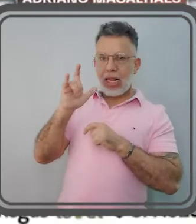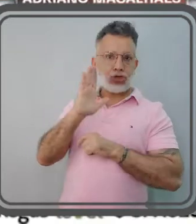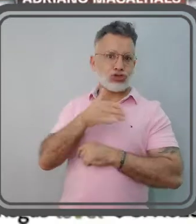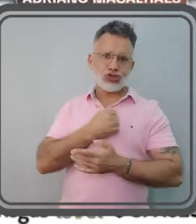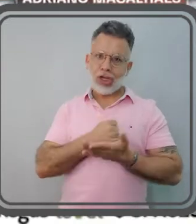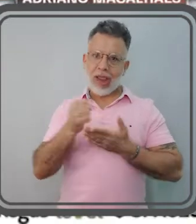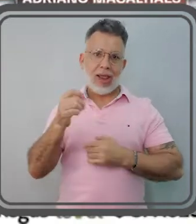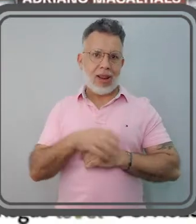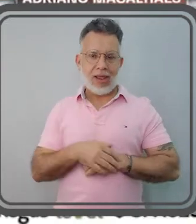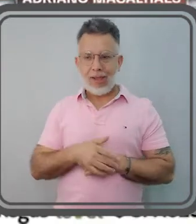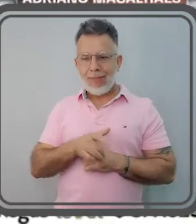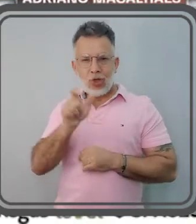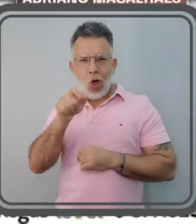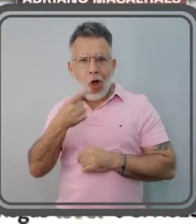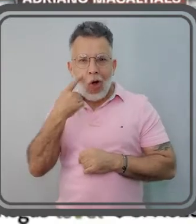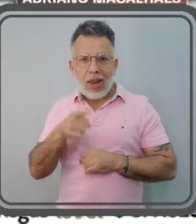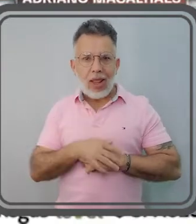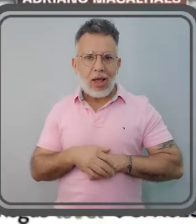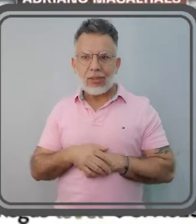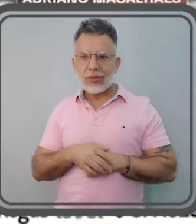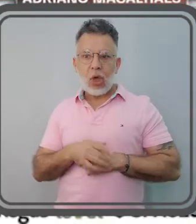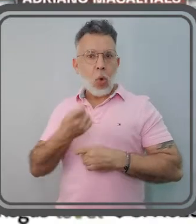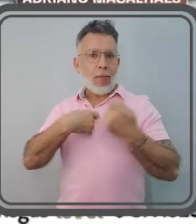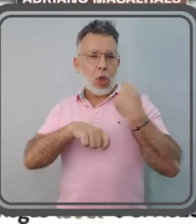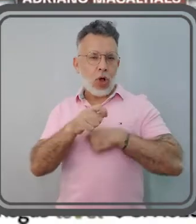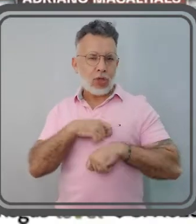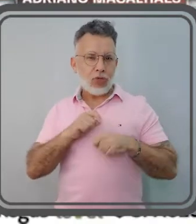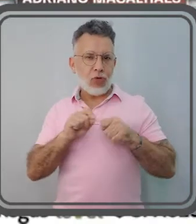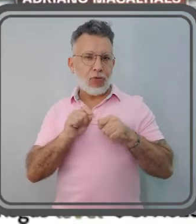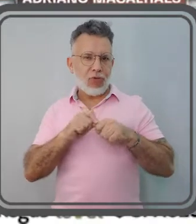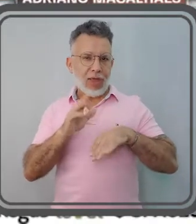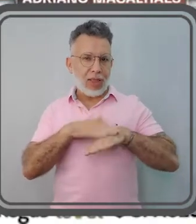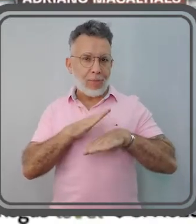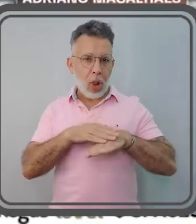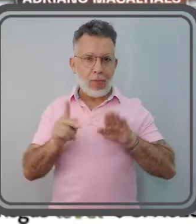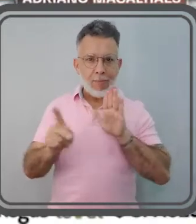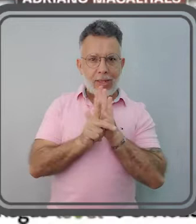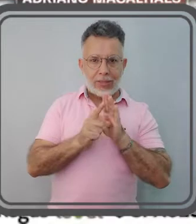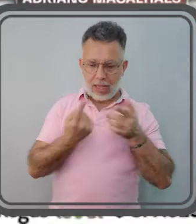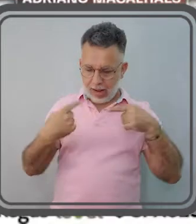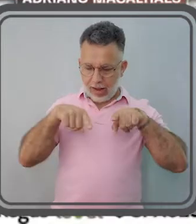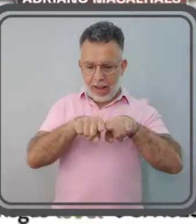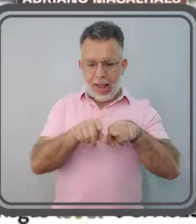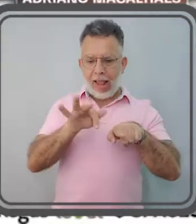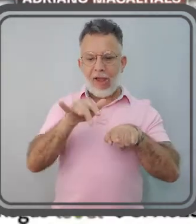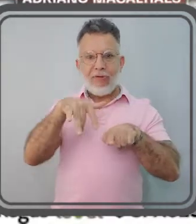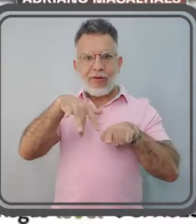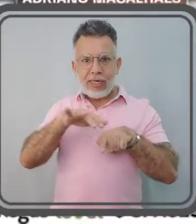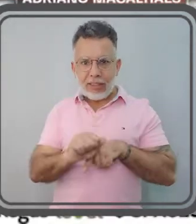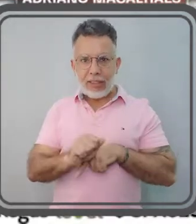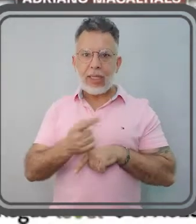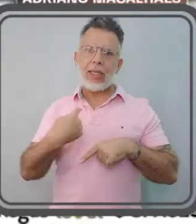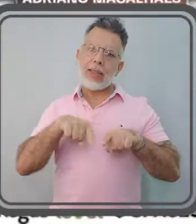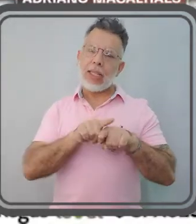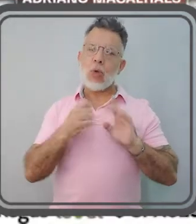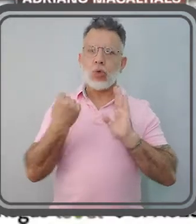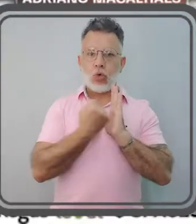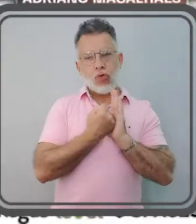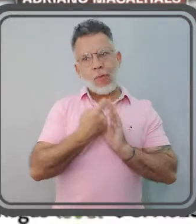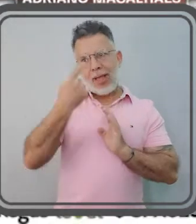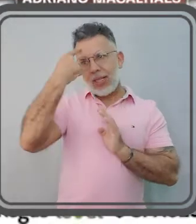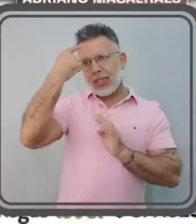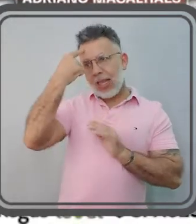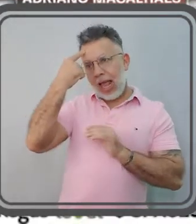ser franquia, então o logo já foi pensado como franquia, tudo foi pensado como franquia. O cara entrava na minha loja e achava que era uma franquia